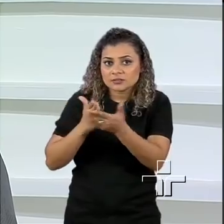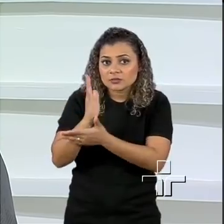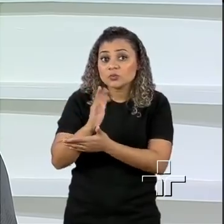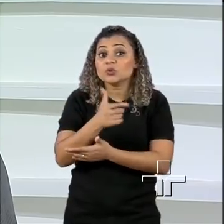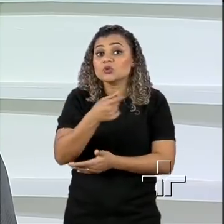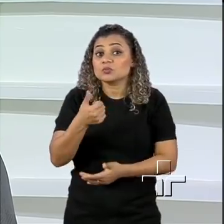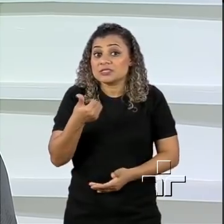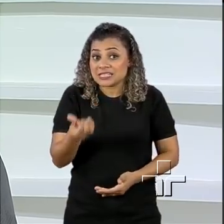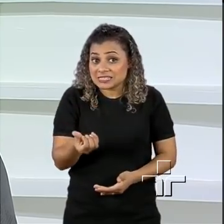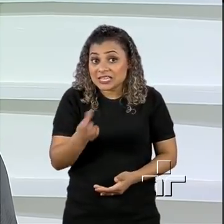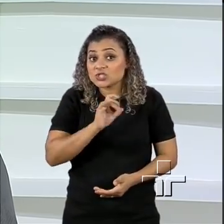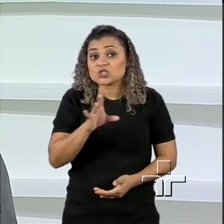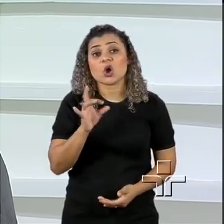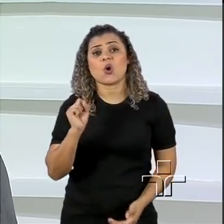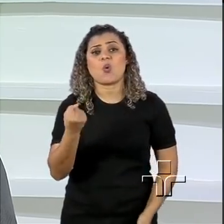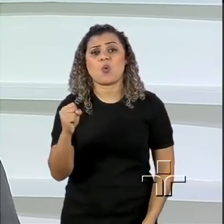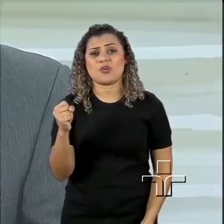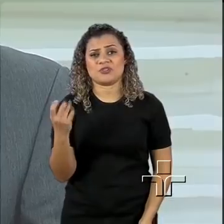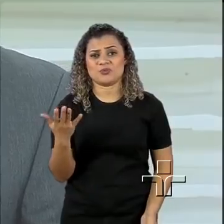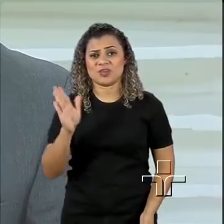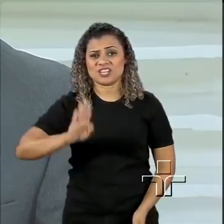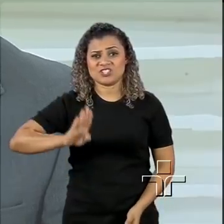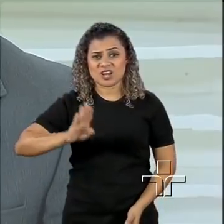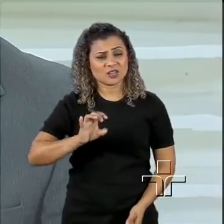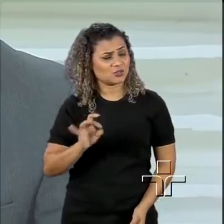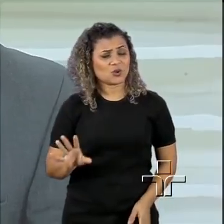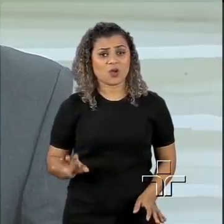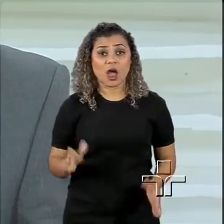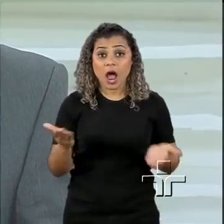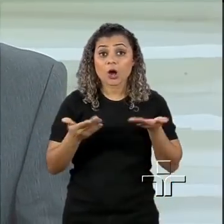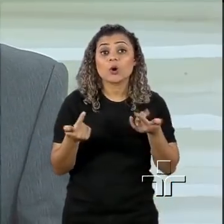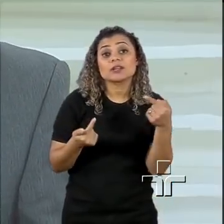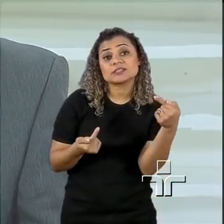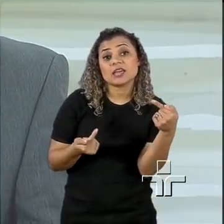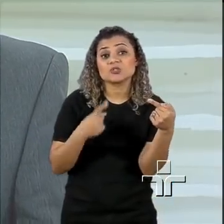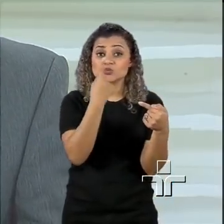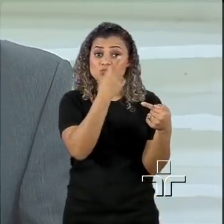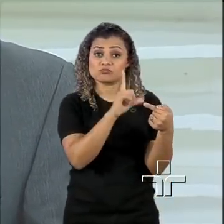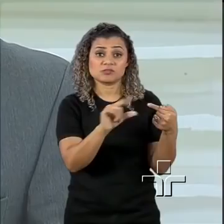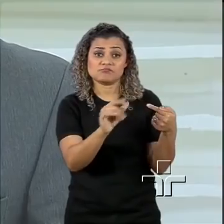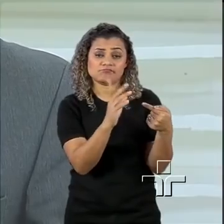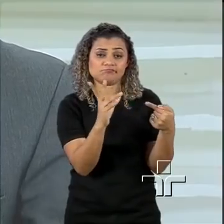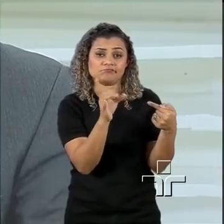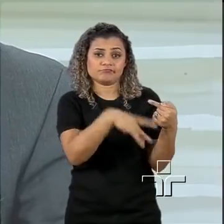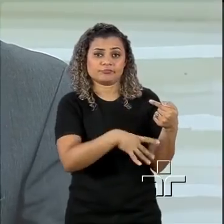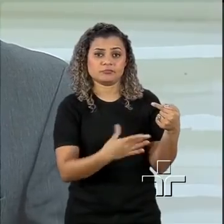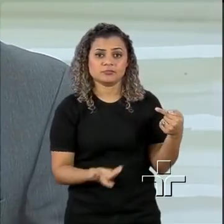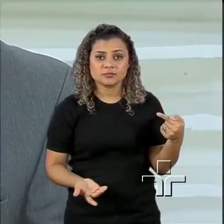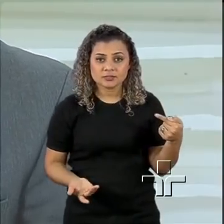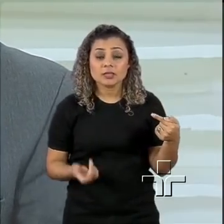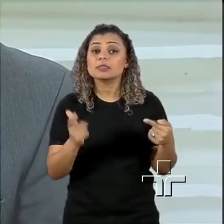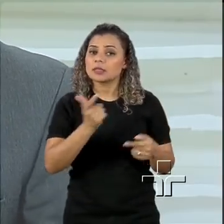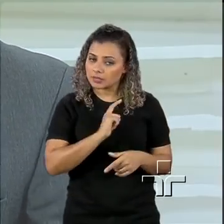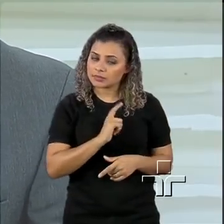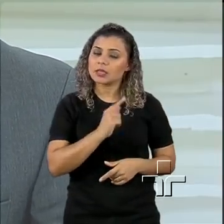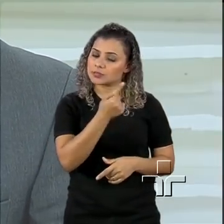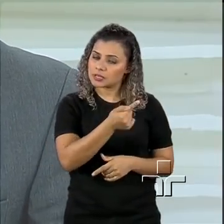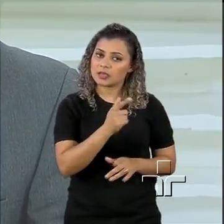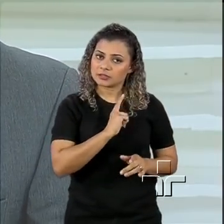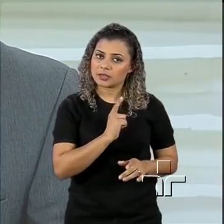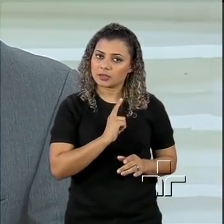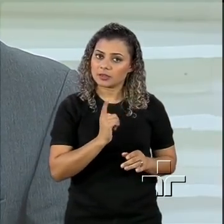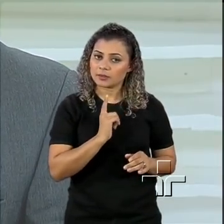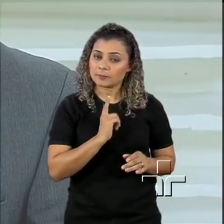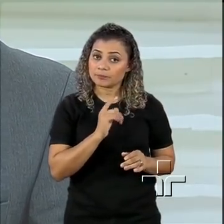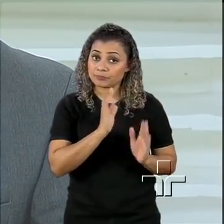verdade. Apenas 8, né? Uma é verdade, eu disse. E temos 7 agora, que teve um que saiu. Enfim, mas nós temos 7 prefeituras. Mas não é isso que vai fazer a